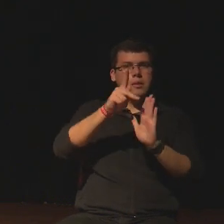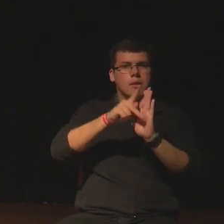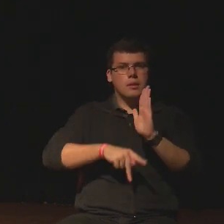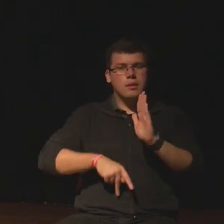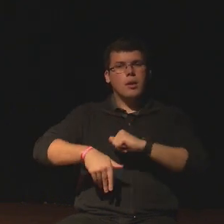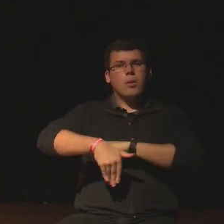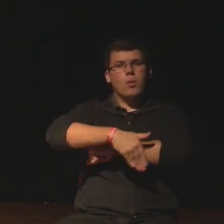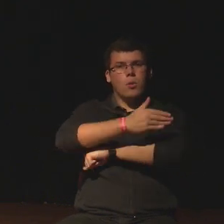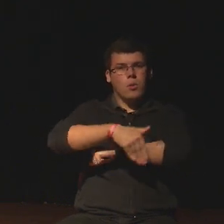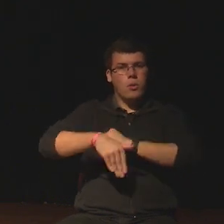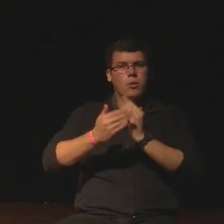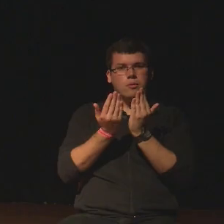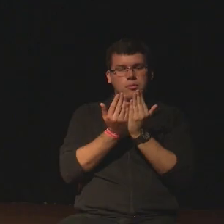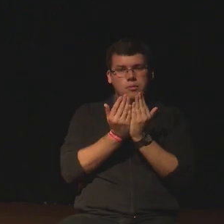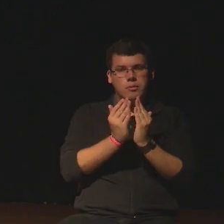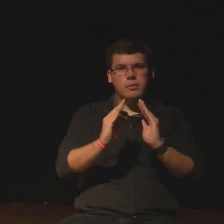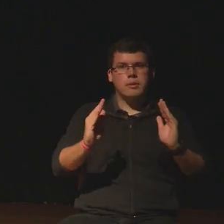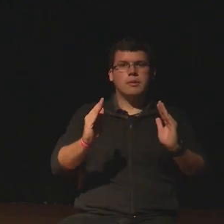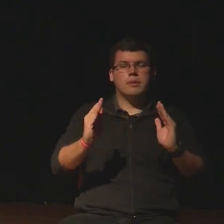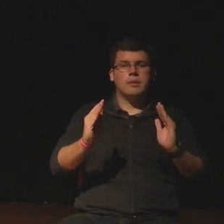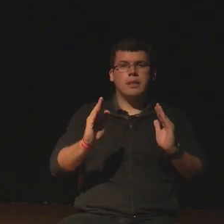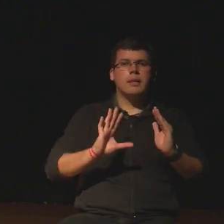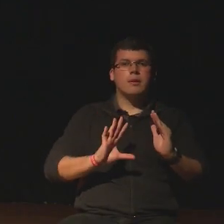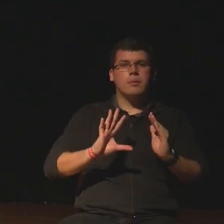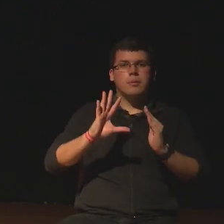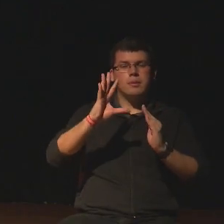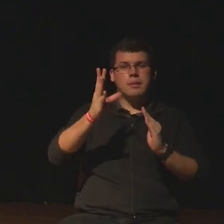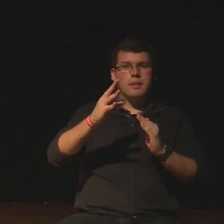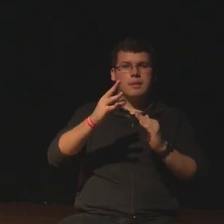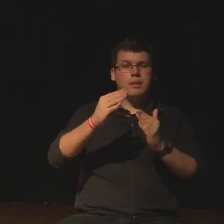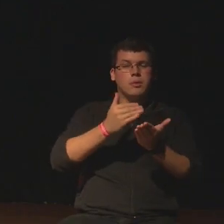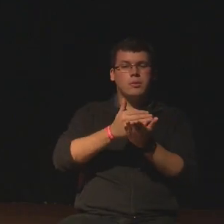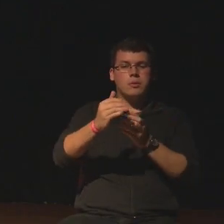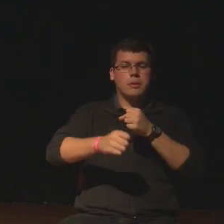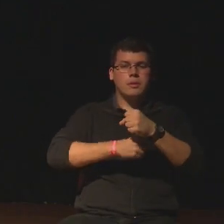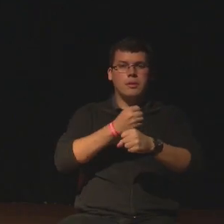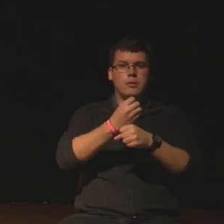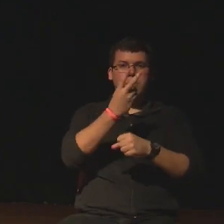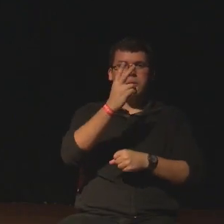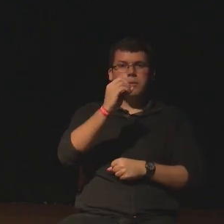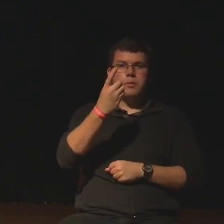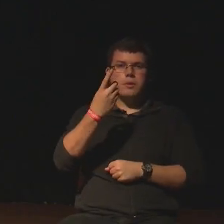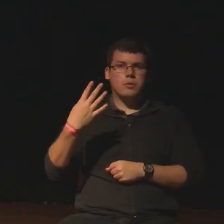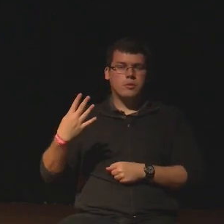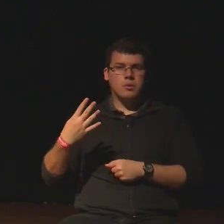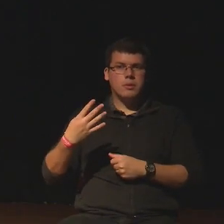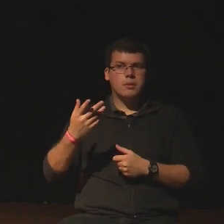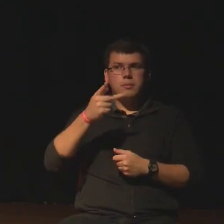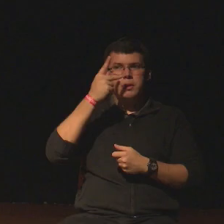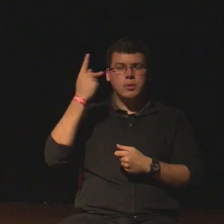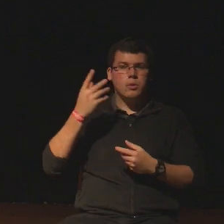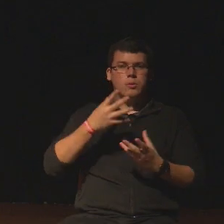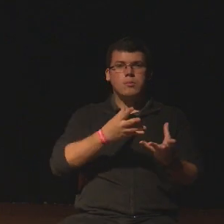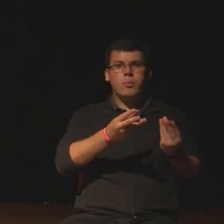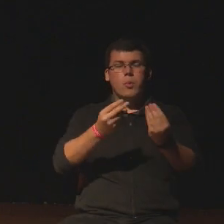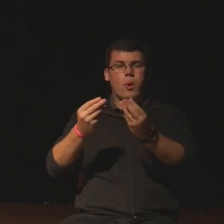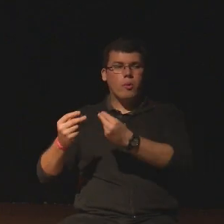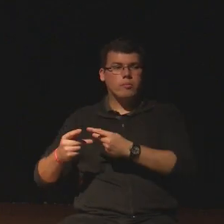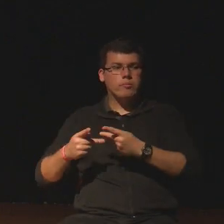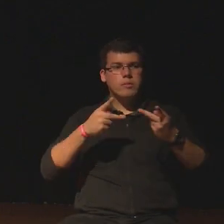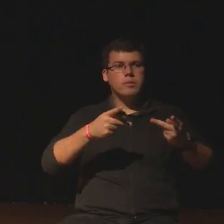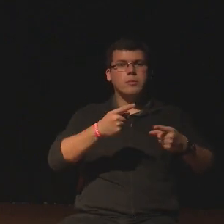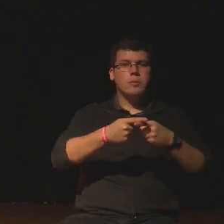que atrai um grande contingente de gente, dando prioridade aos modais